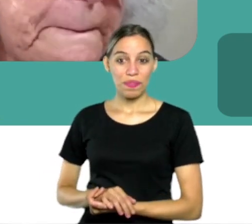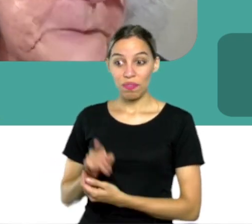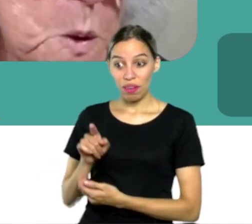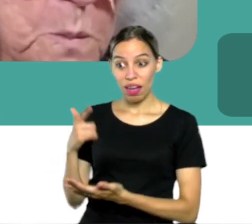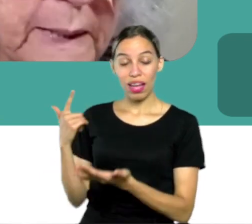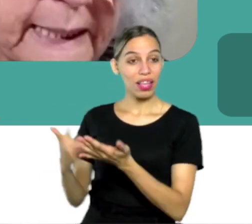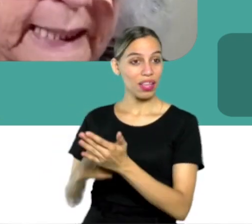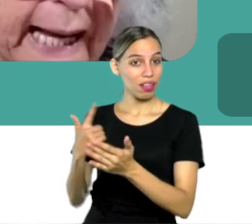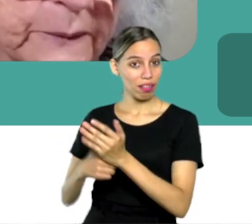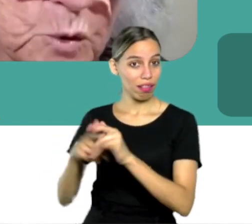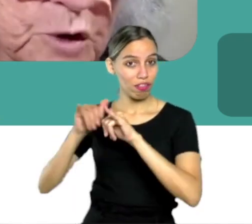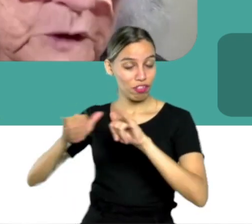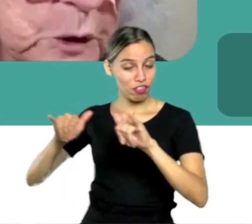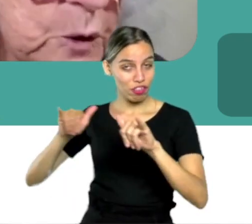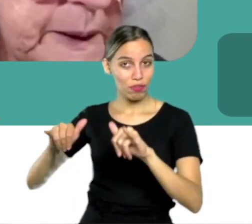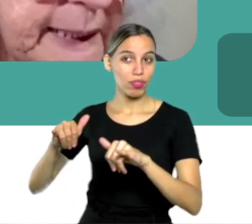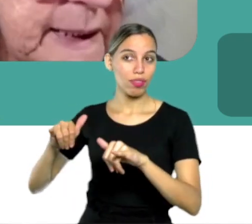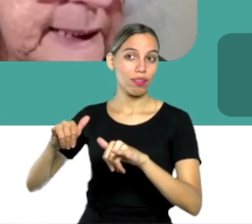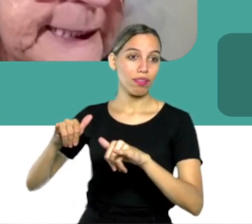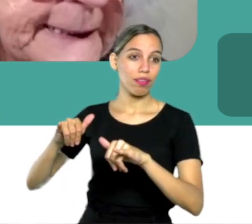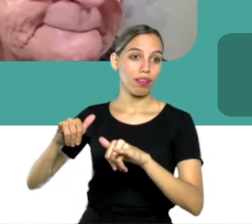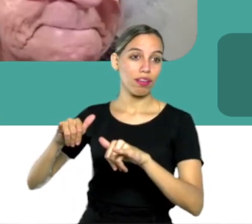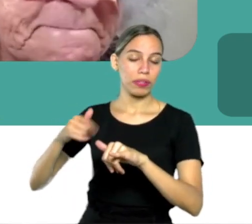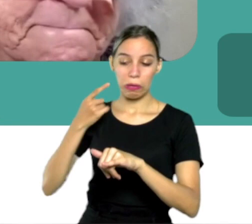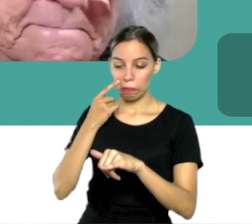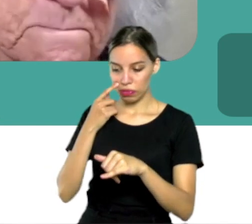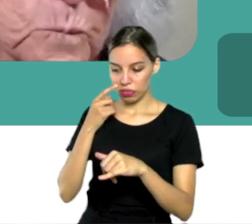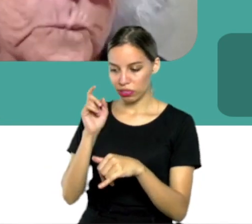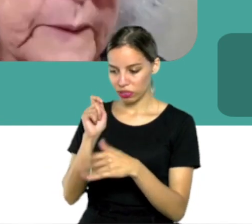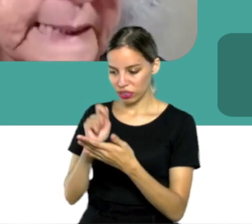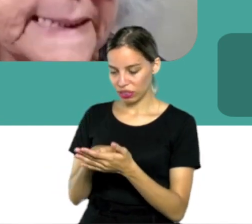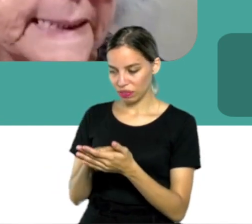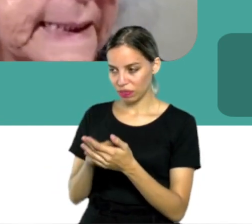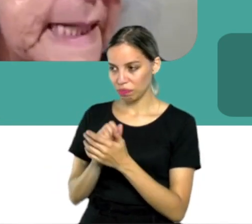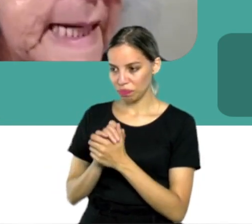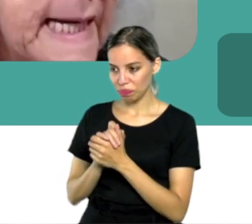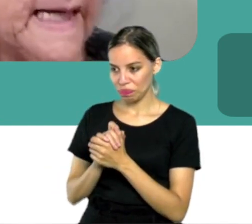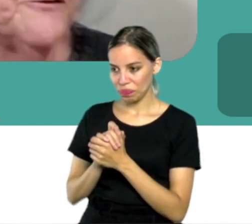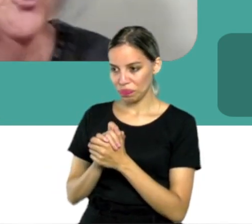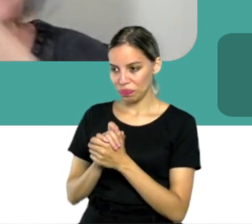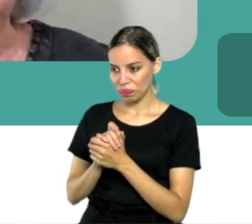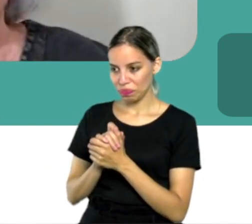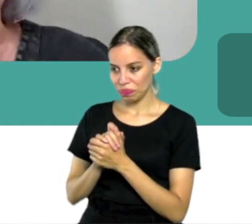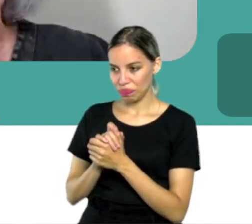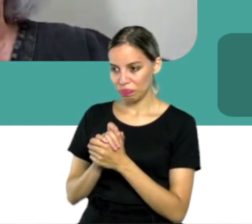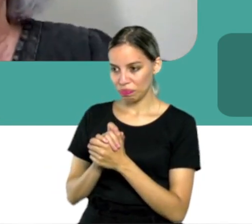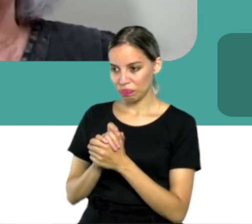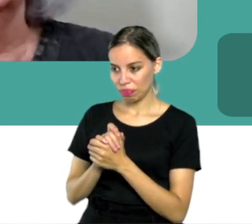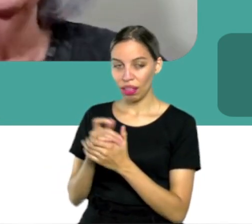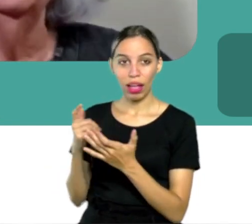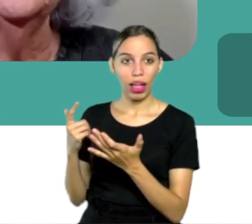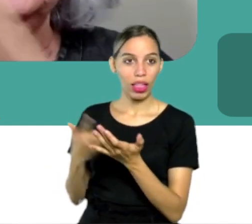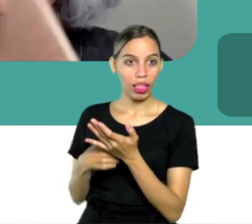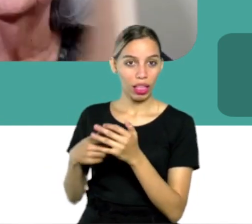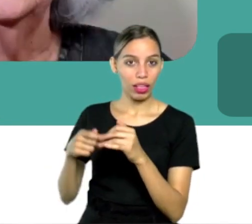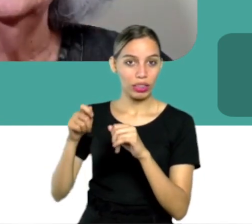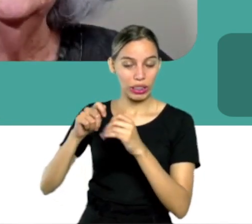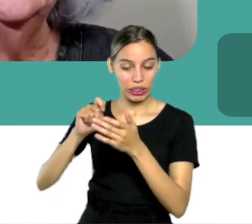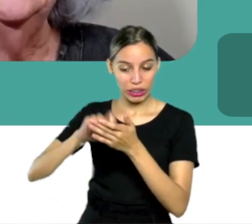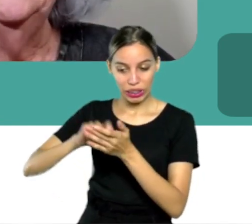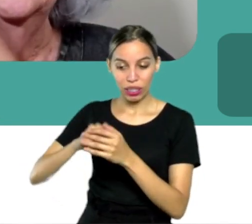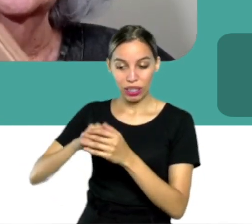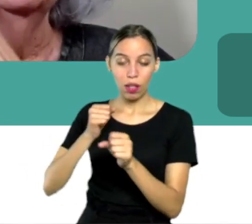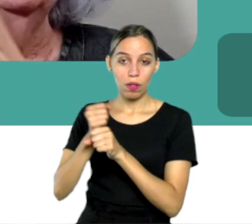foi publicado, deixa eu ver se eu anotei aqui. Sim, ele foi publicado em 2020,